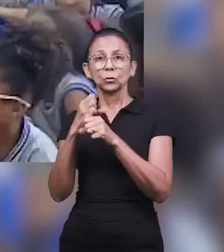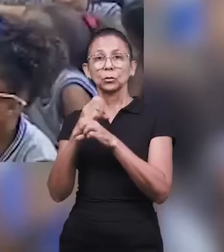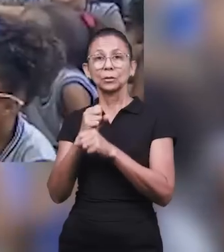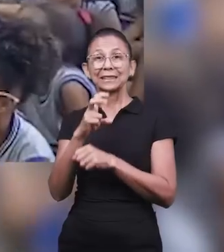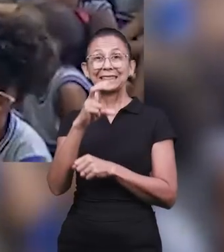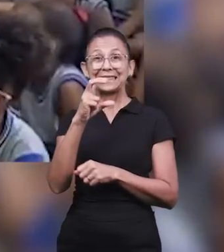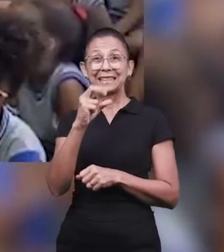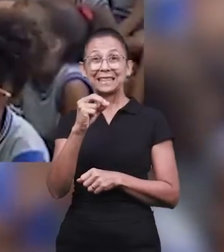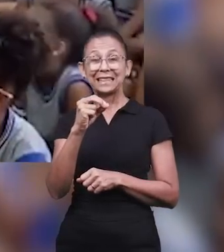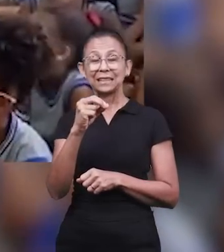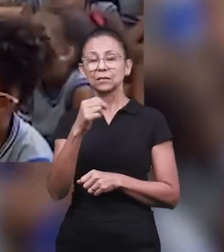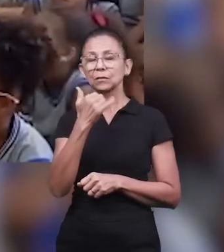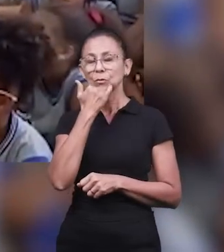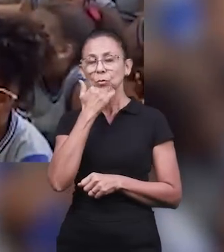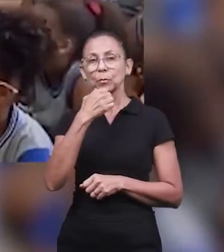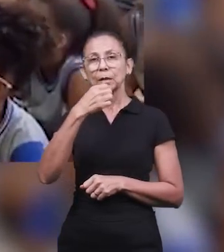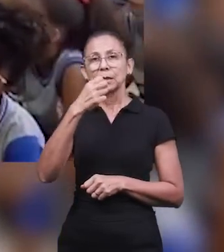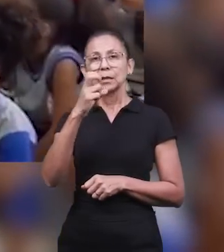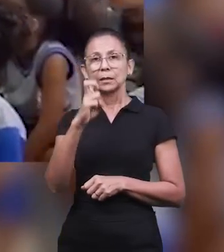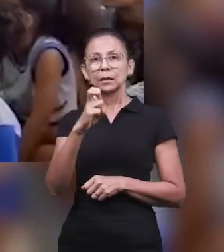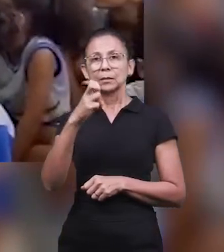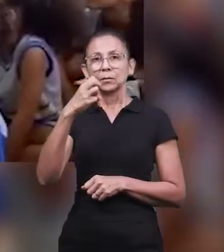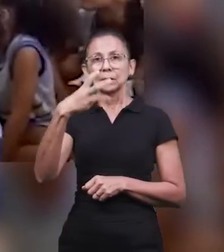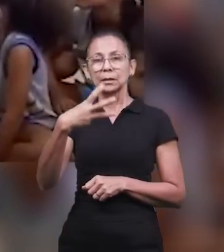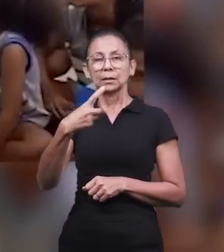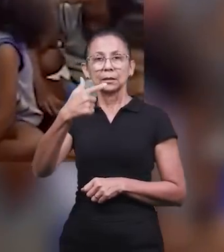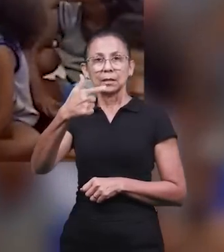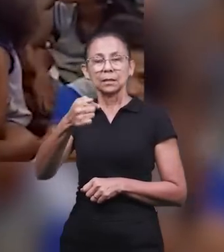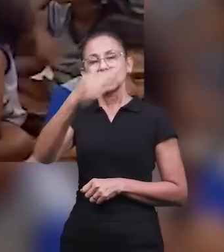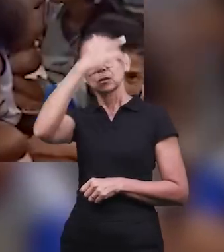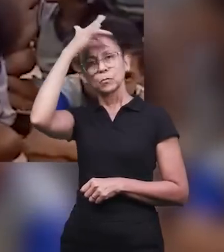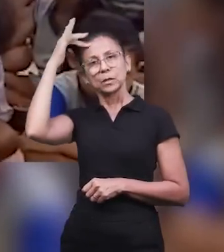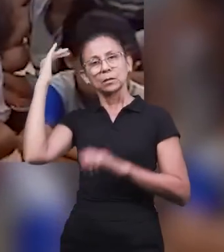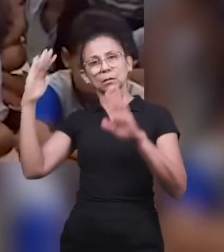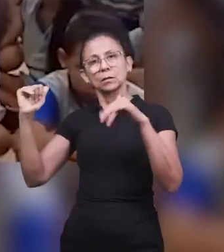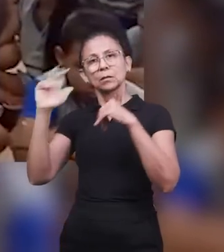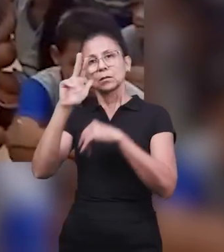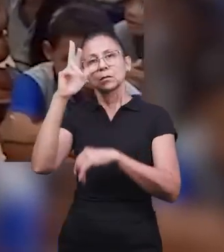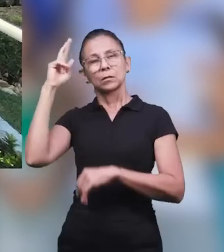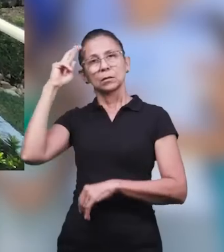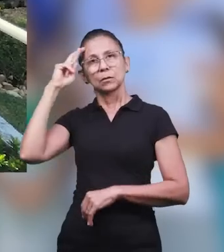de 537 pessoas que ali louvaram o nome